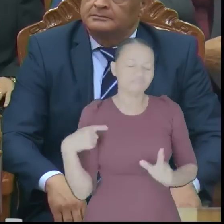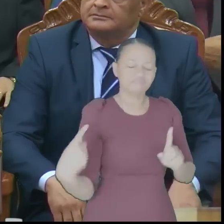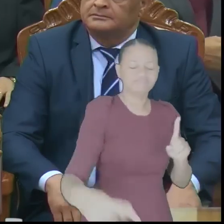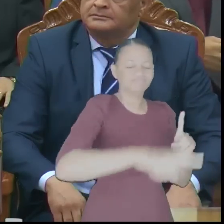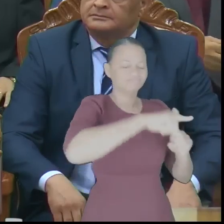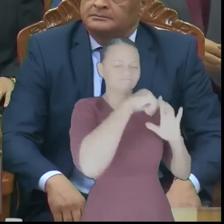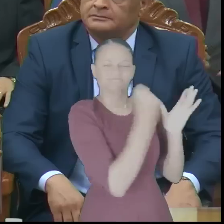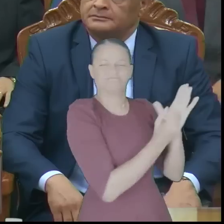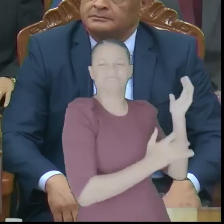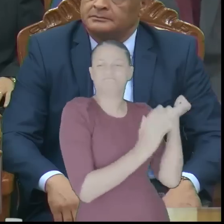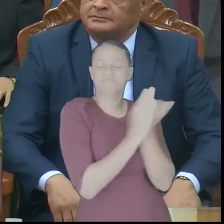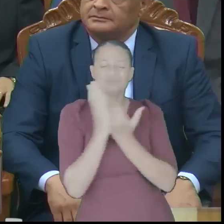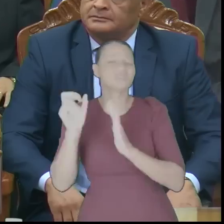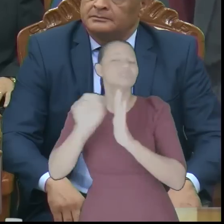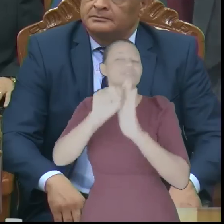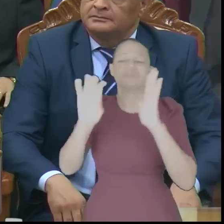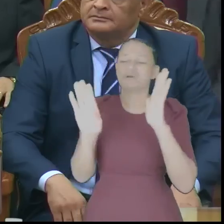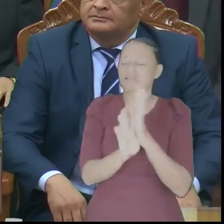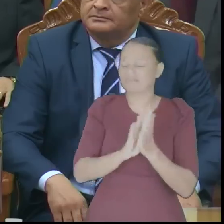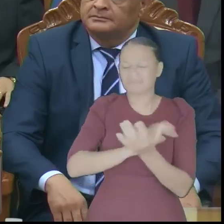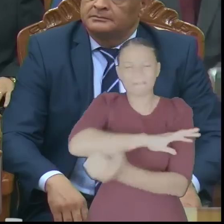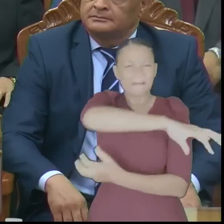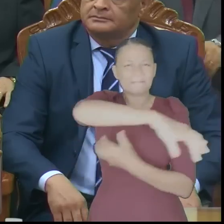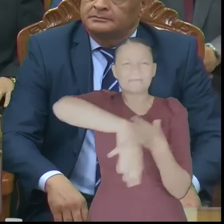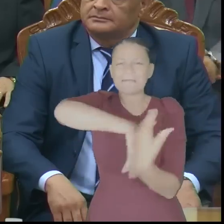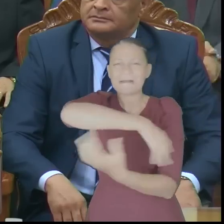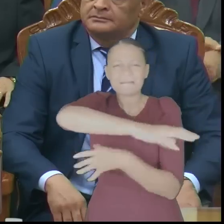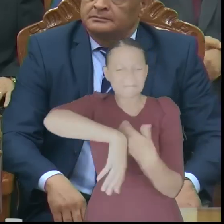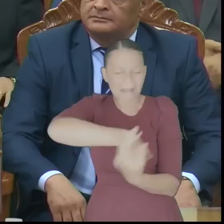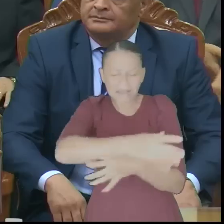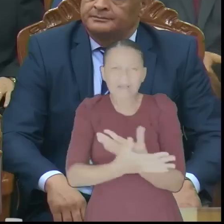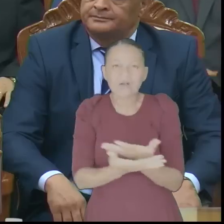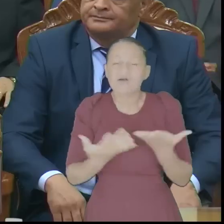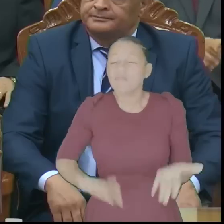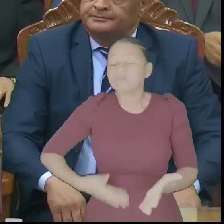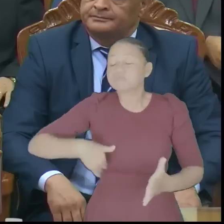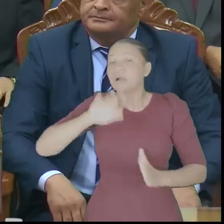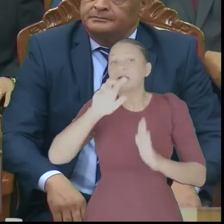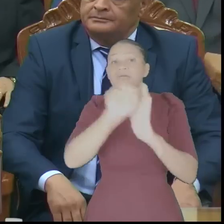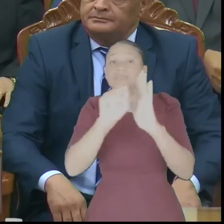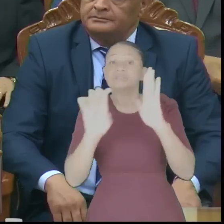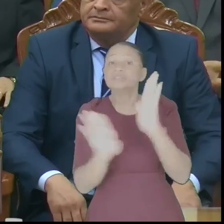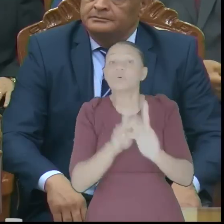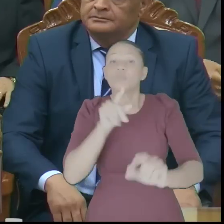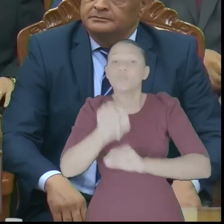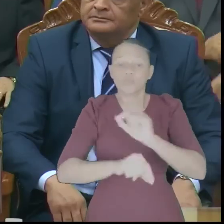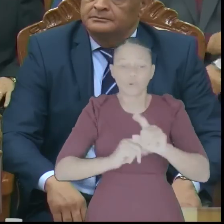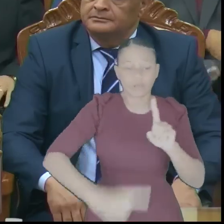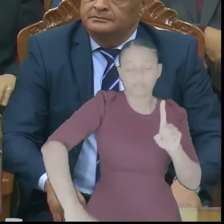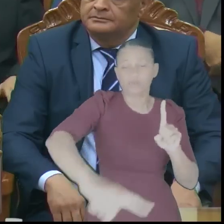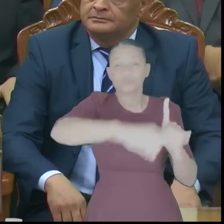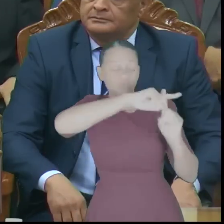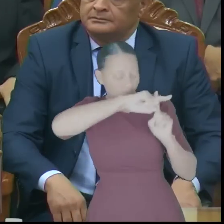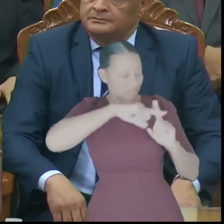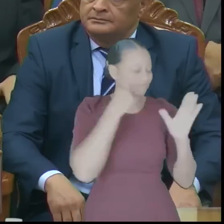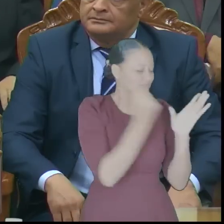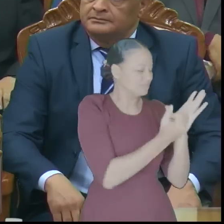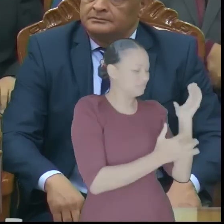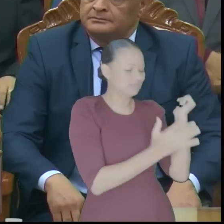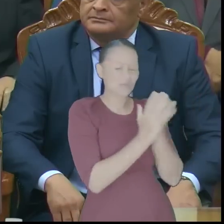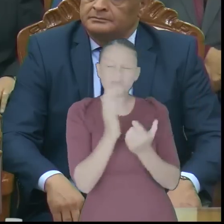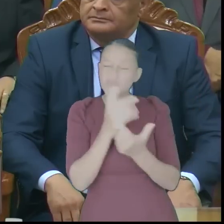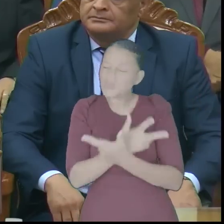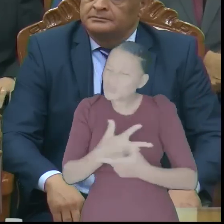era um símbolo do caos, um símbolo grande do caos, o maior símbolo do caos era a cruz. Estar na cruz era uma